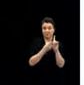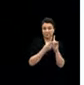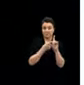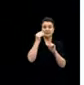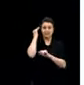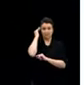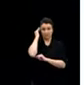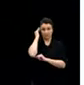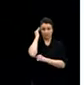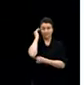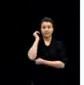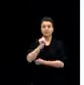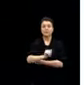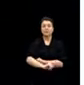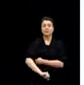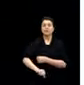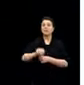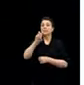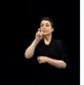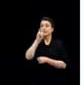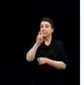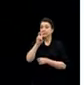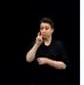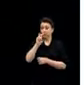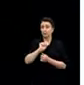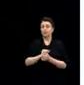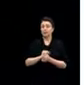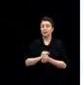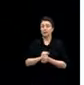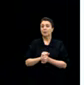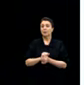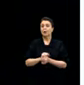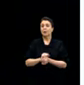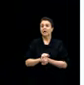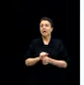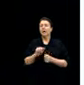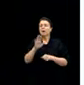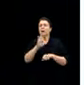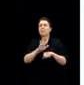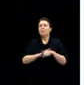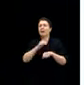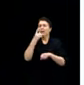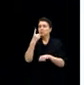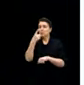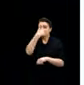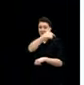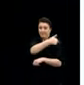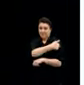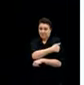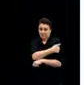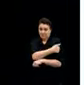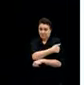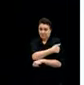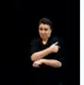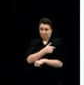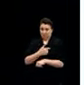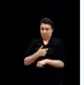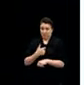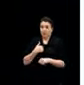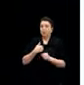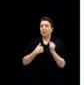tomar. 5. Quinto mito. Tomar mais de uma vacina no mesmo dia sobrecarrega o sistema